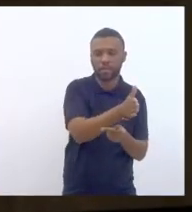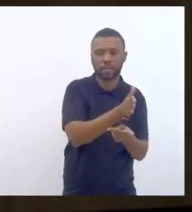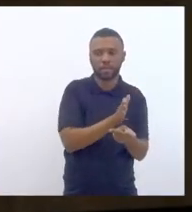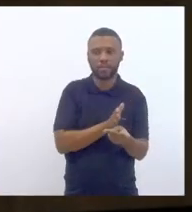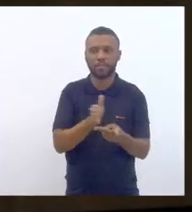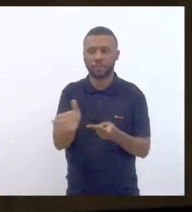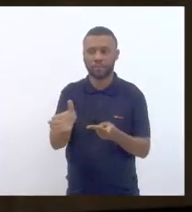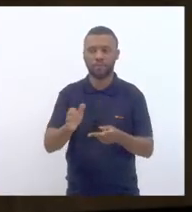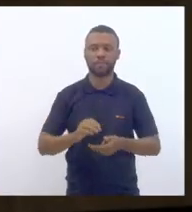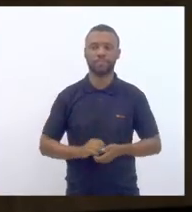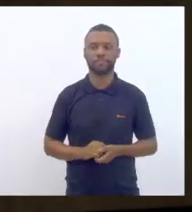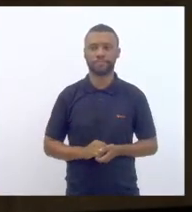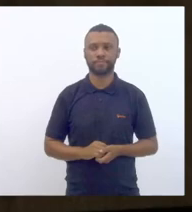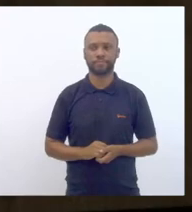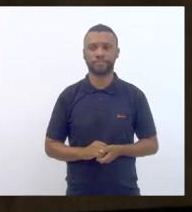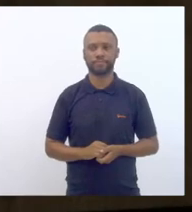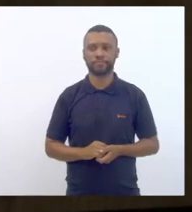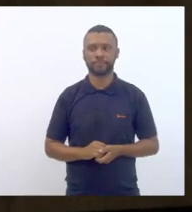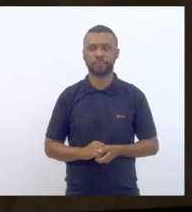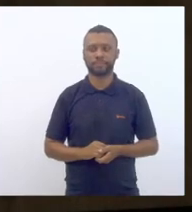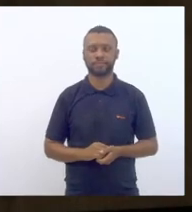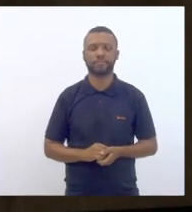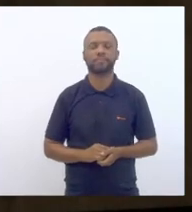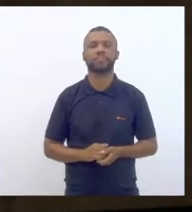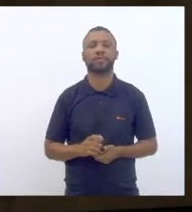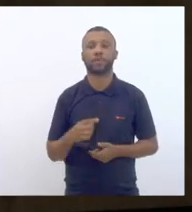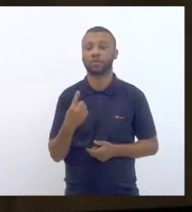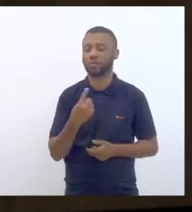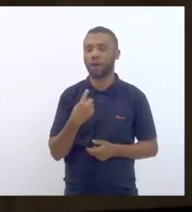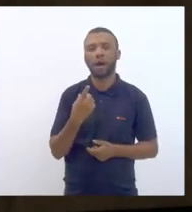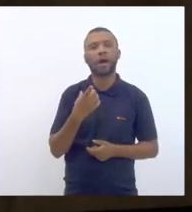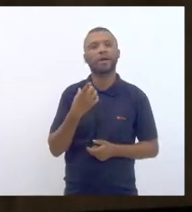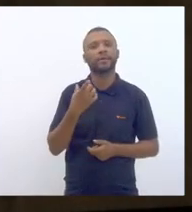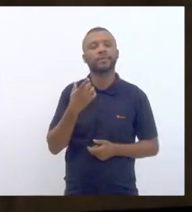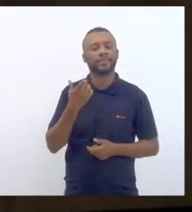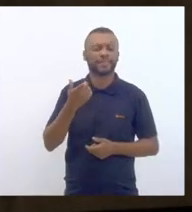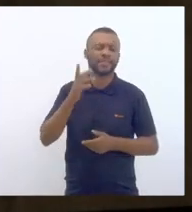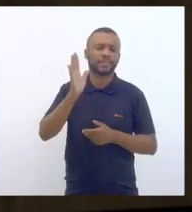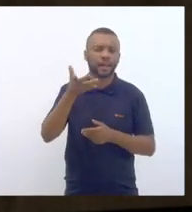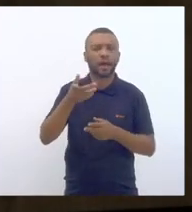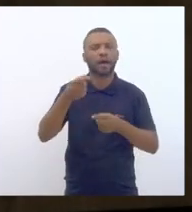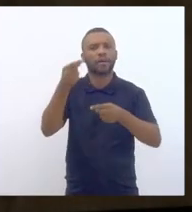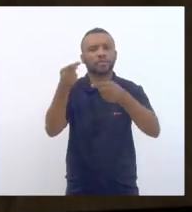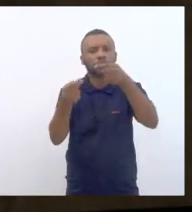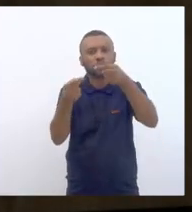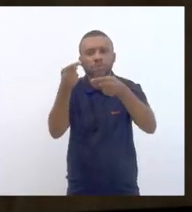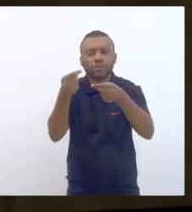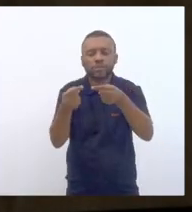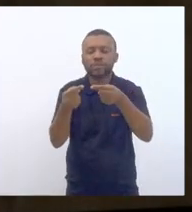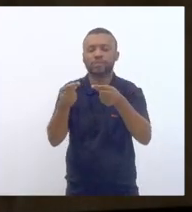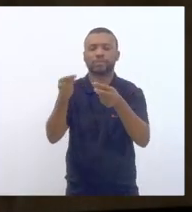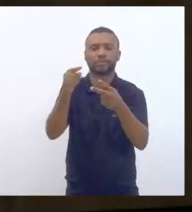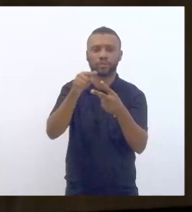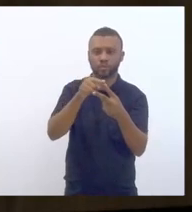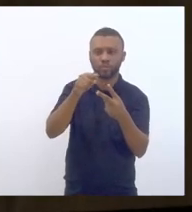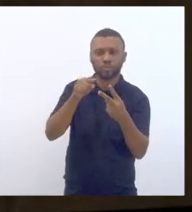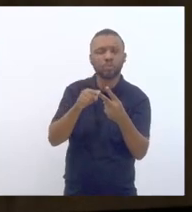São dois caminhos. Nós, está na pauta os dois